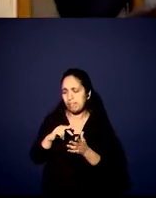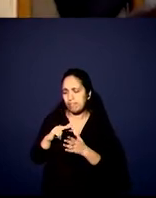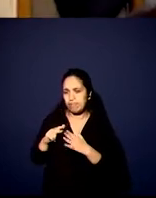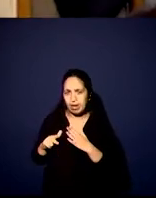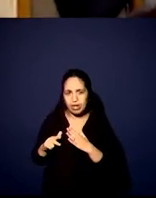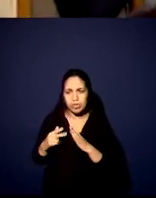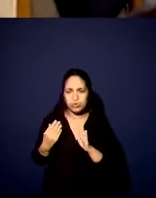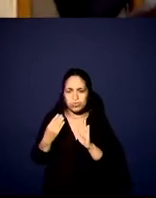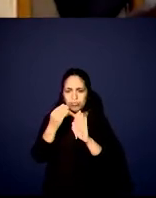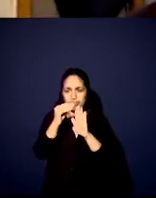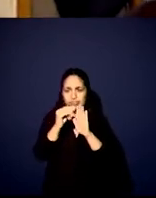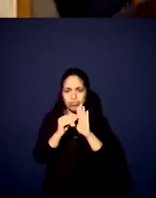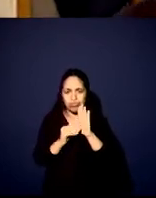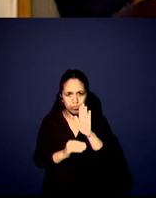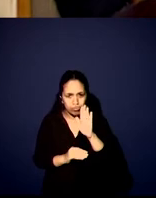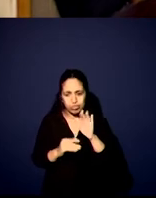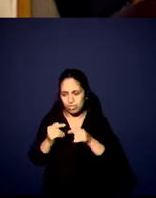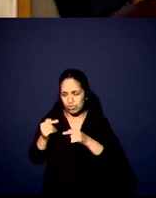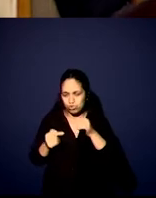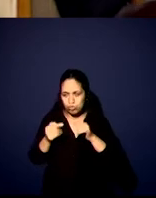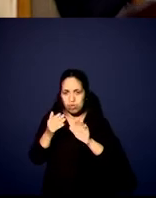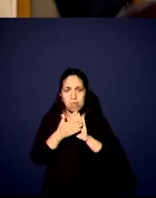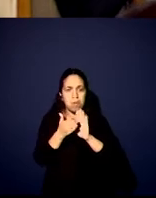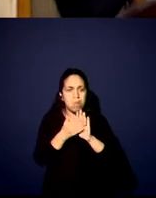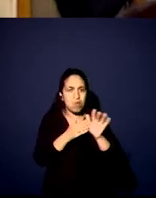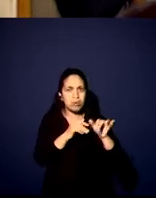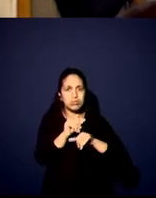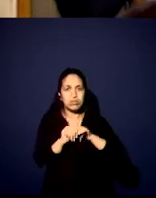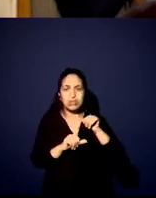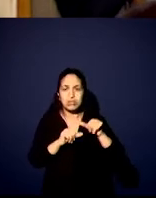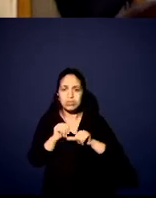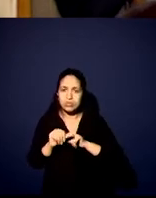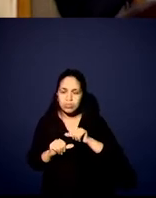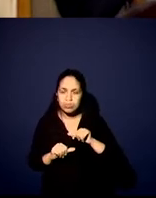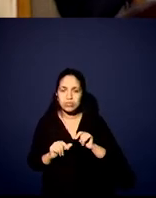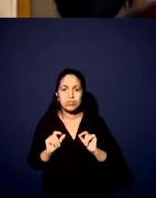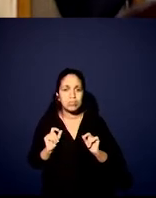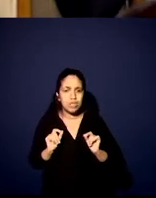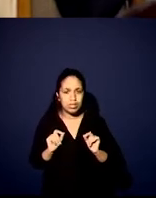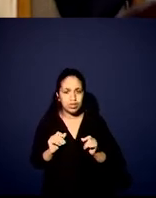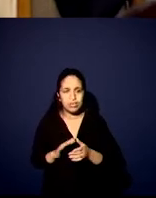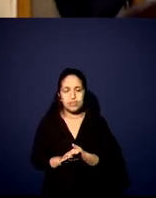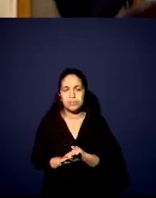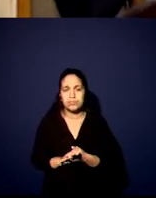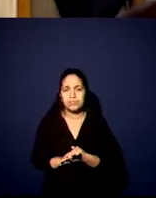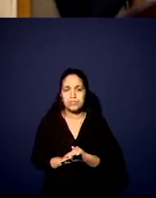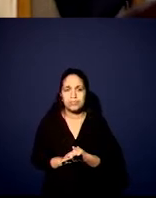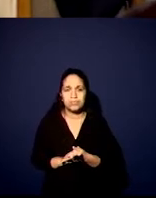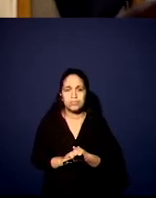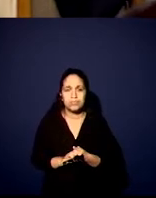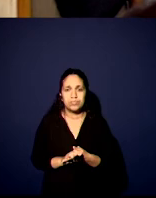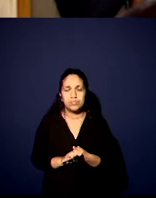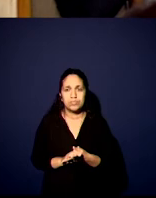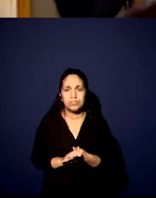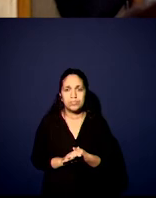matérias em discussão e propostas de alteração é para a satisfação